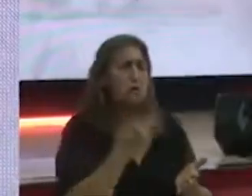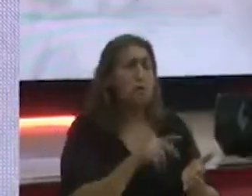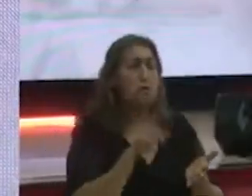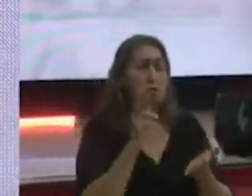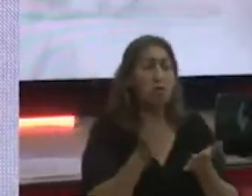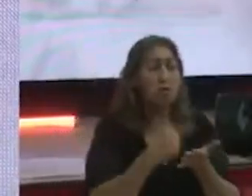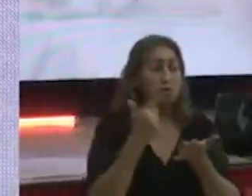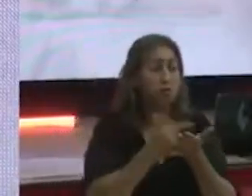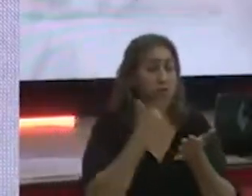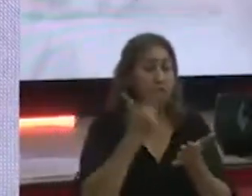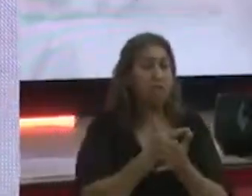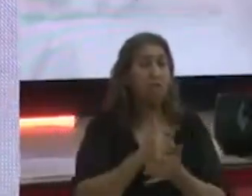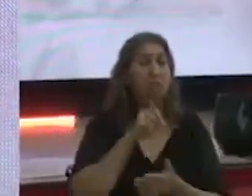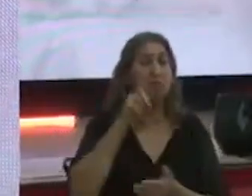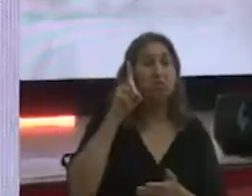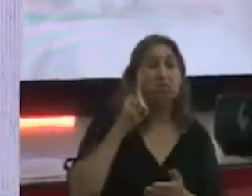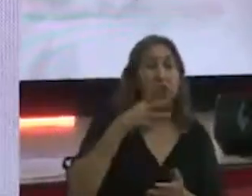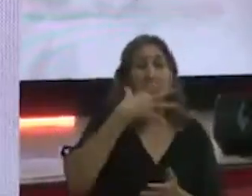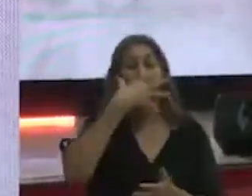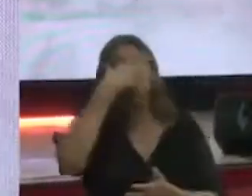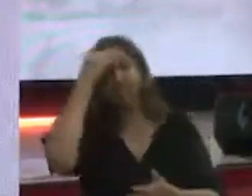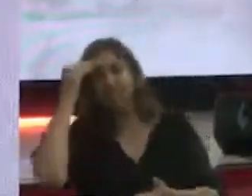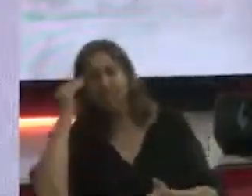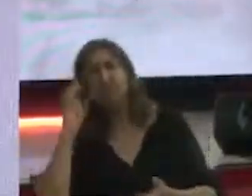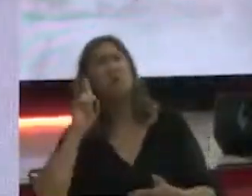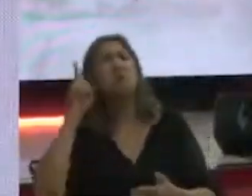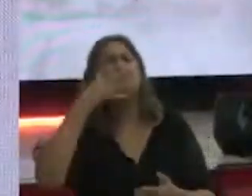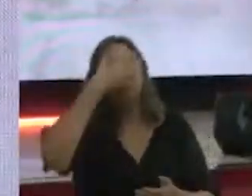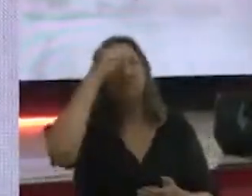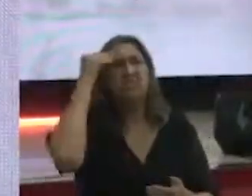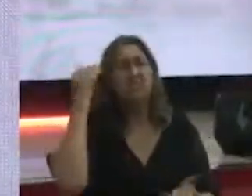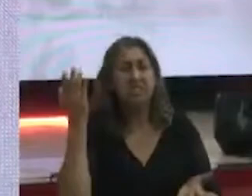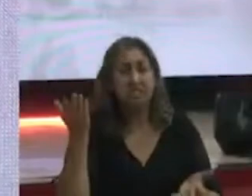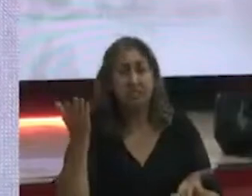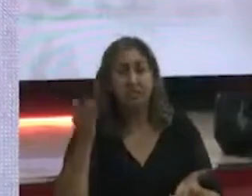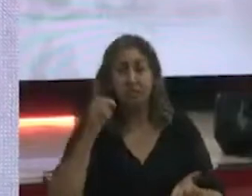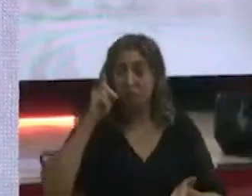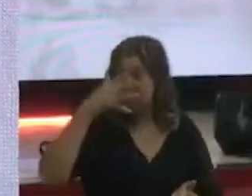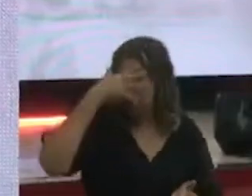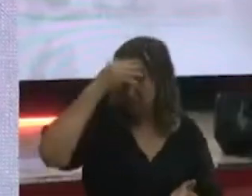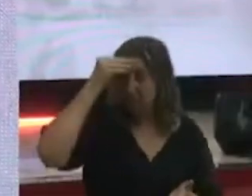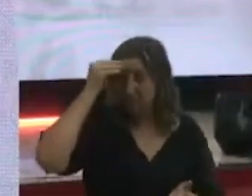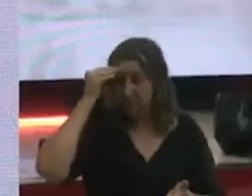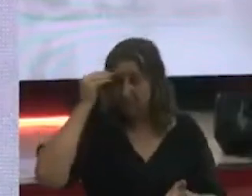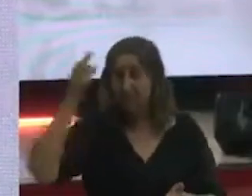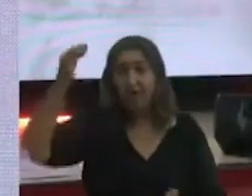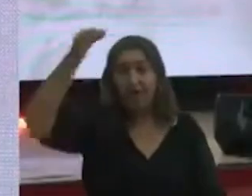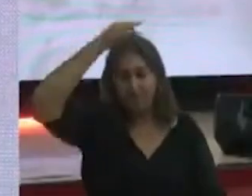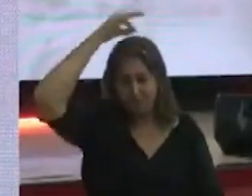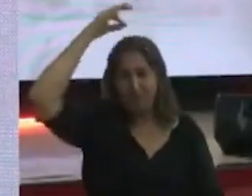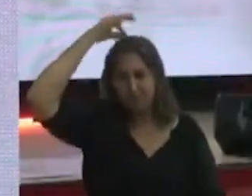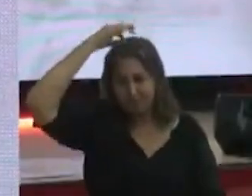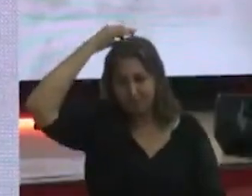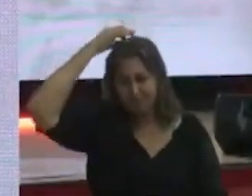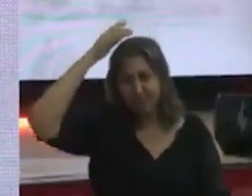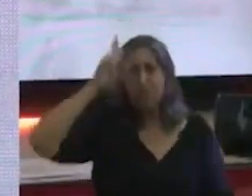esquecido quem é o Deus esquecido o Deus esquecido é o espírito